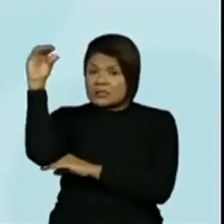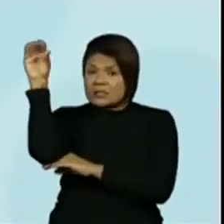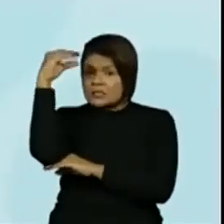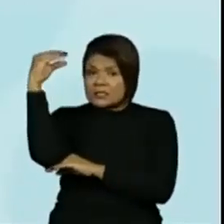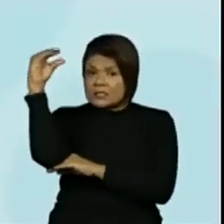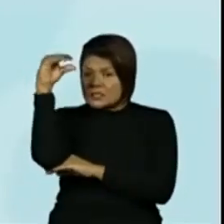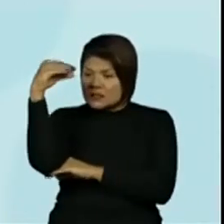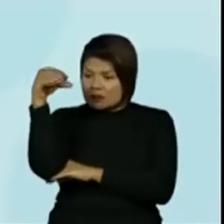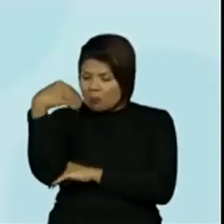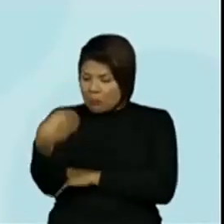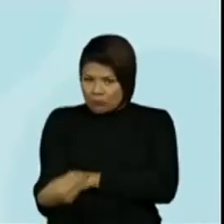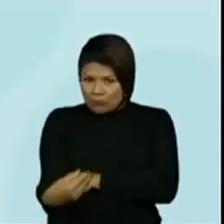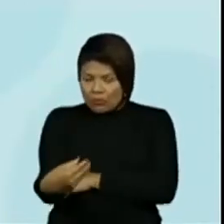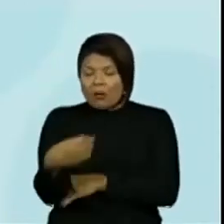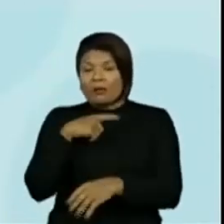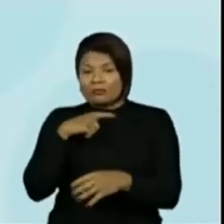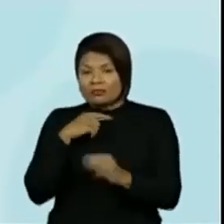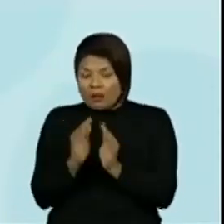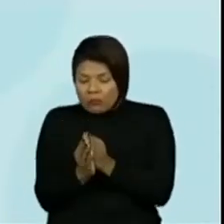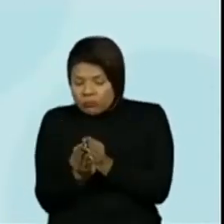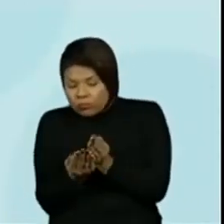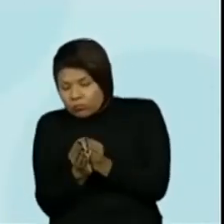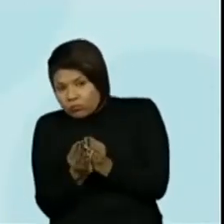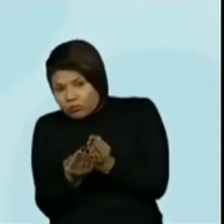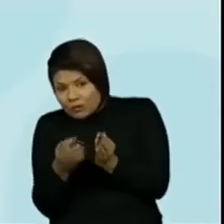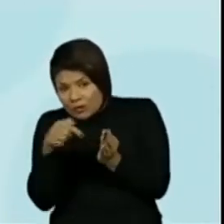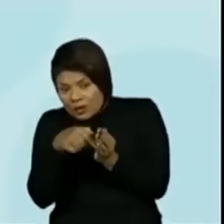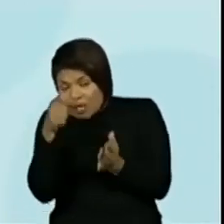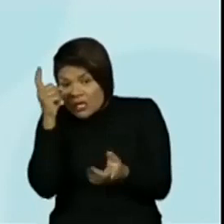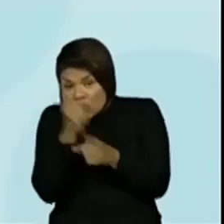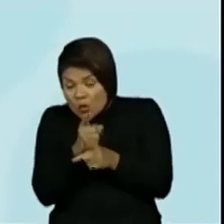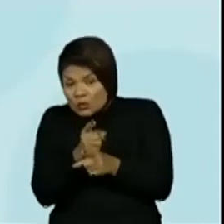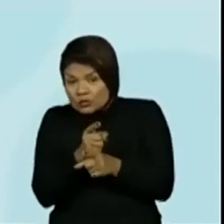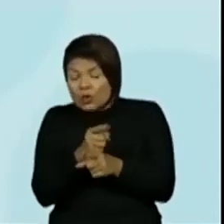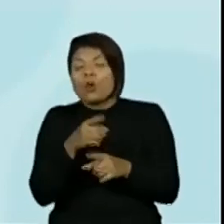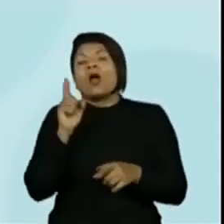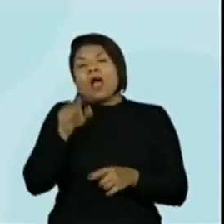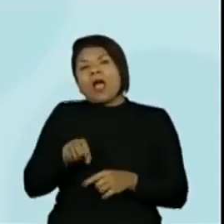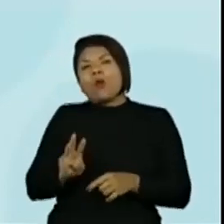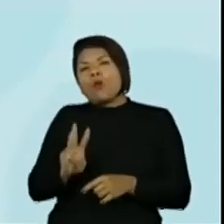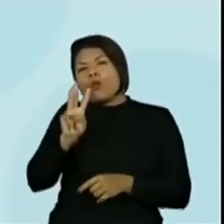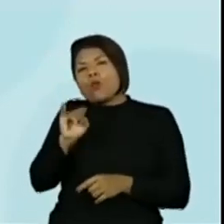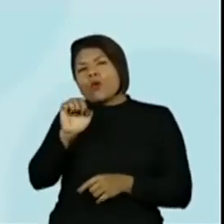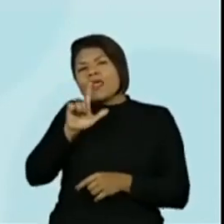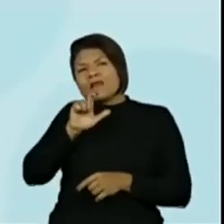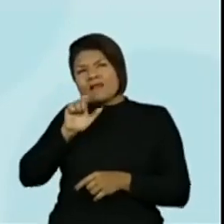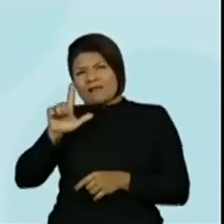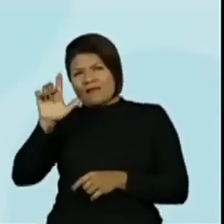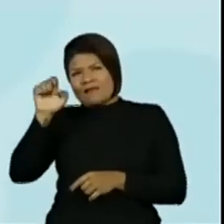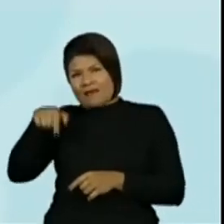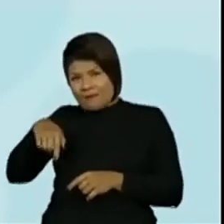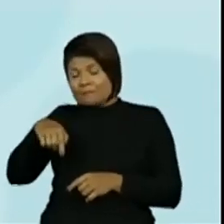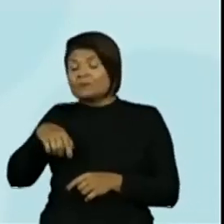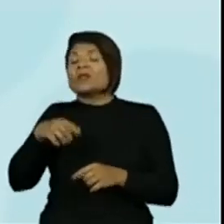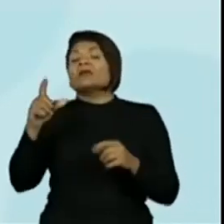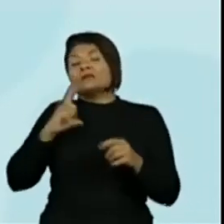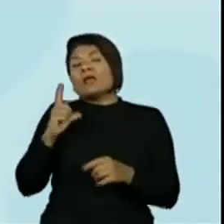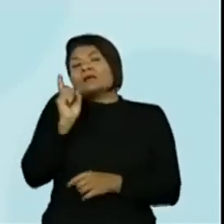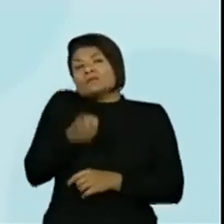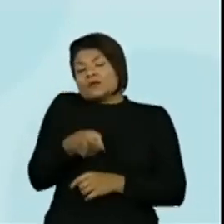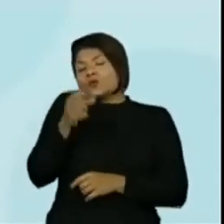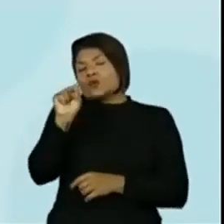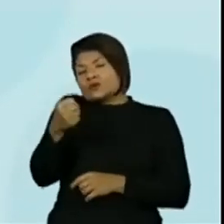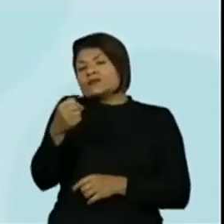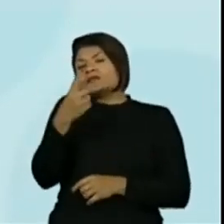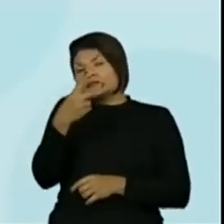foi encontrado por William Buckland, um cientista, em 1824? E